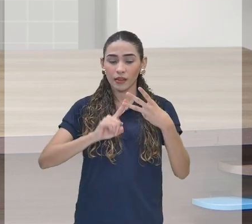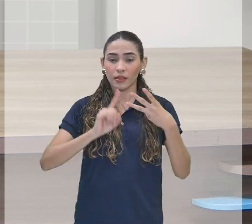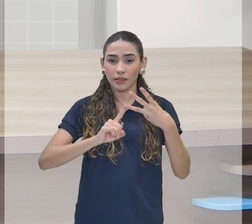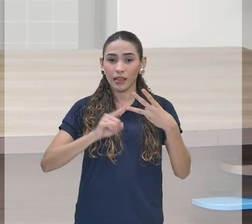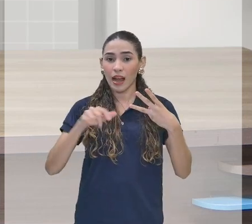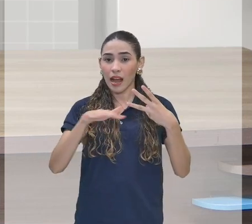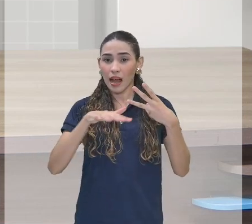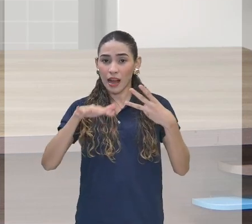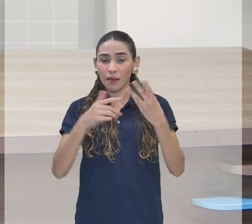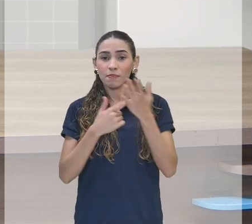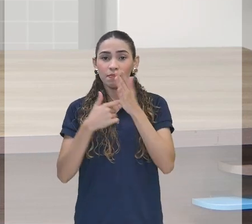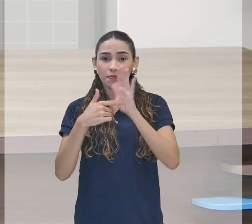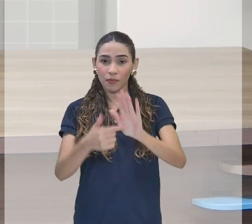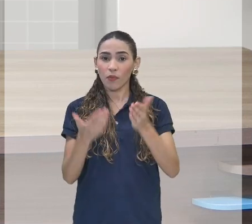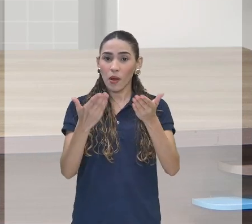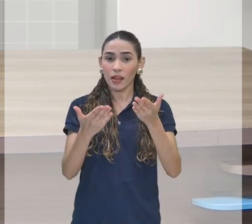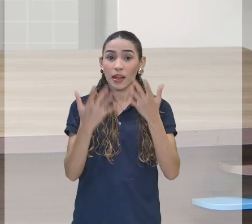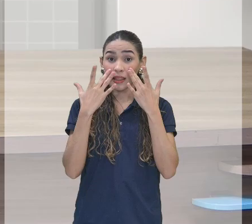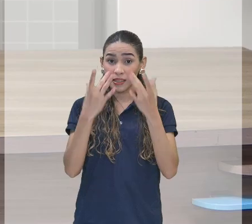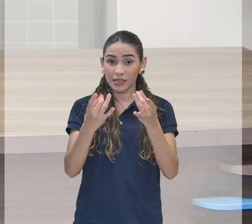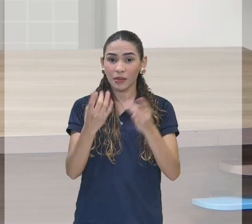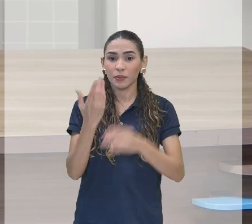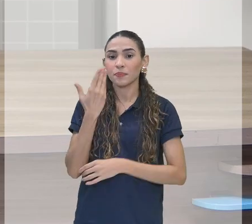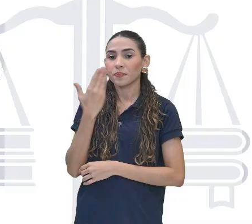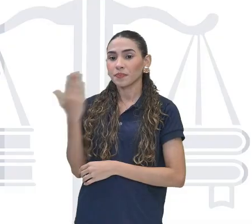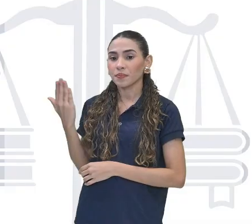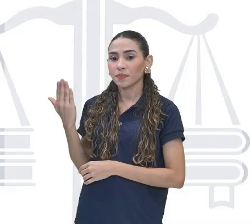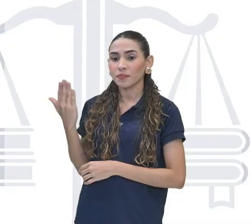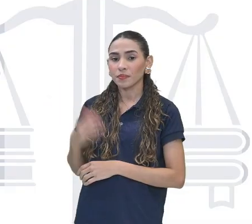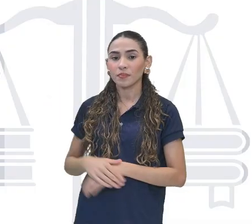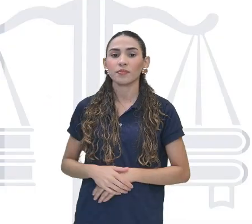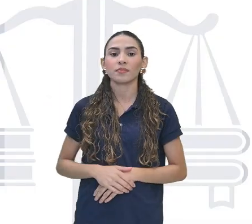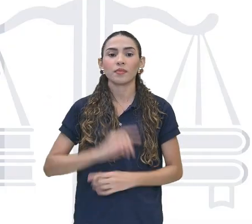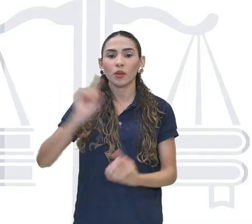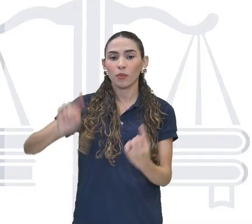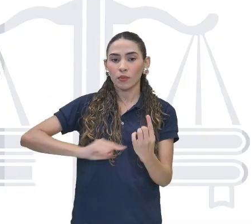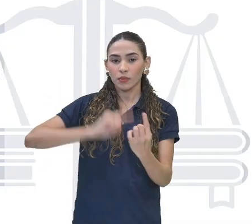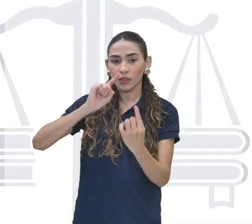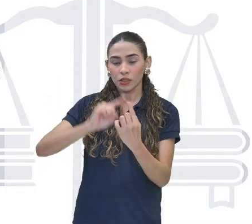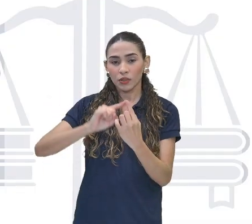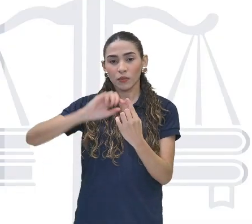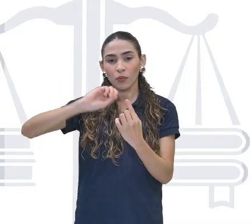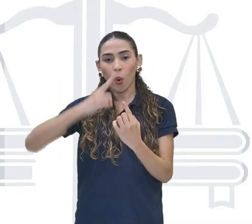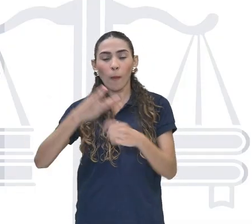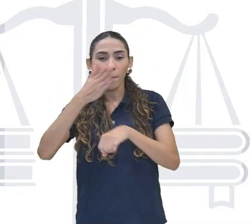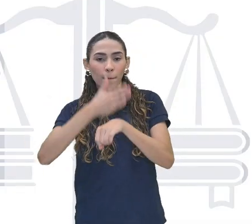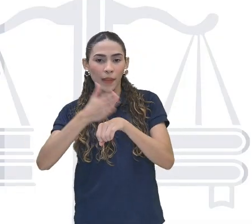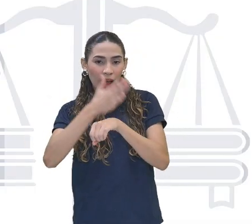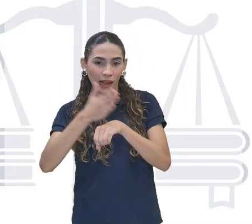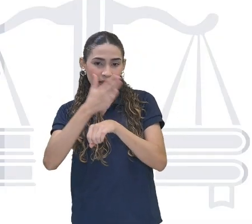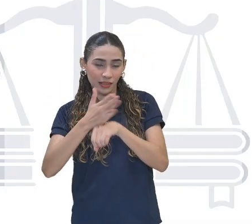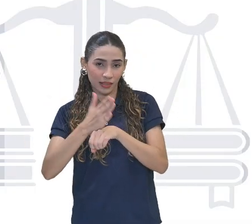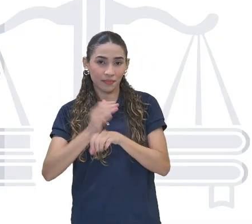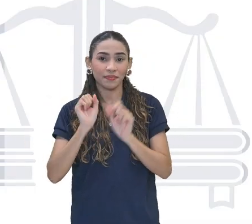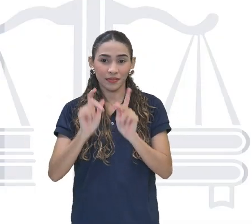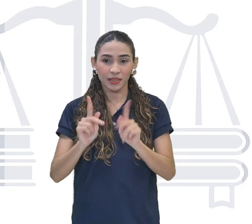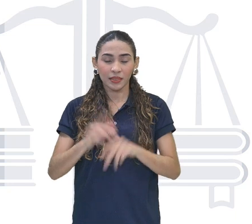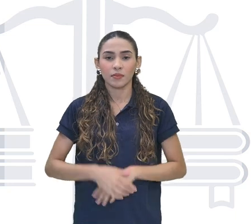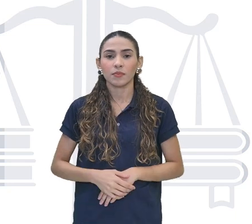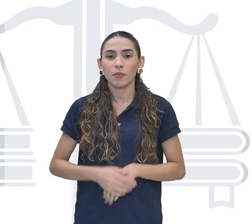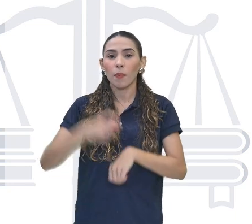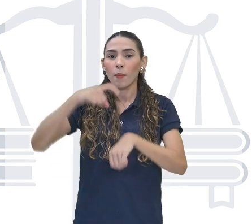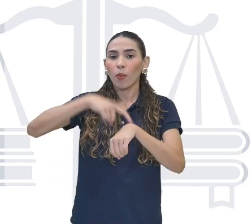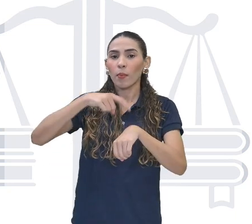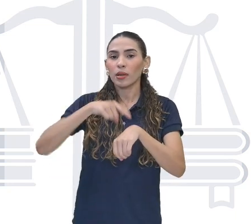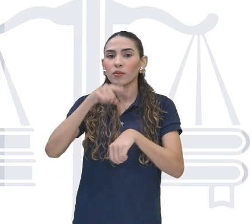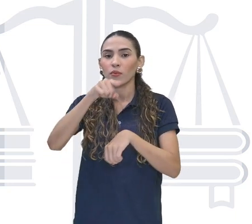para vocês, observem bem aí na nossa cartela, são os objetivos ou as tarefas. Isso mesmo, quando a gente está